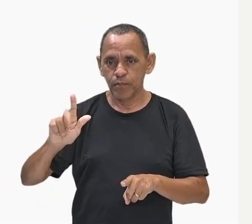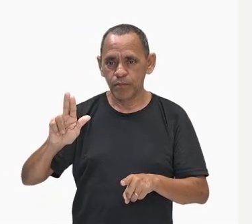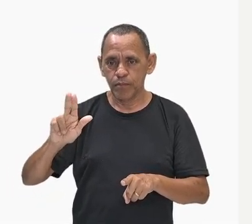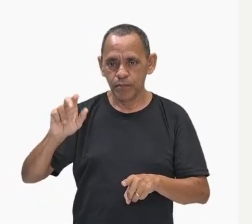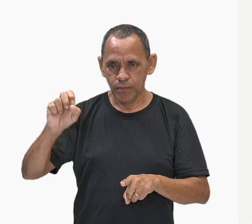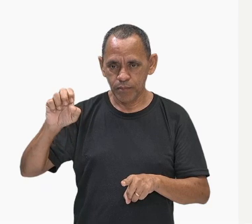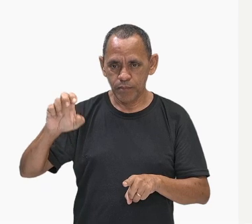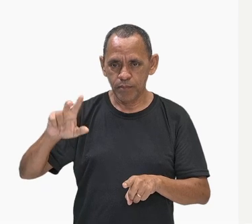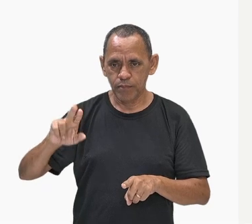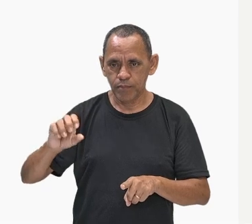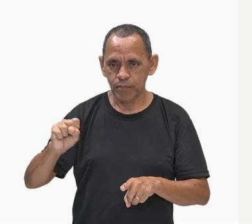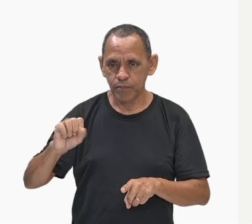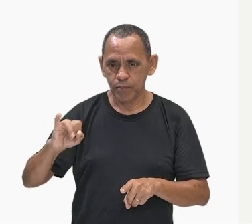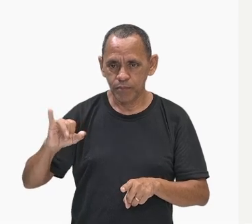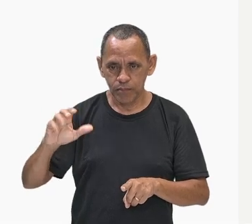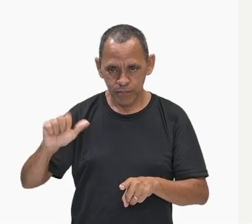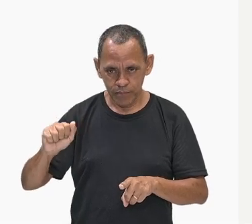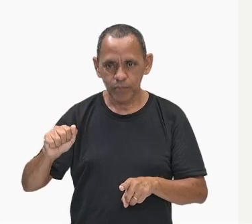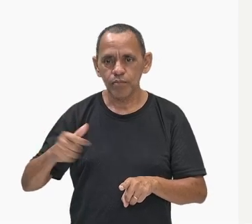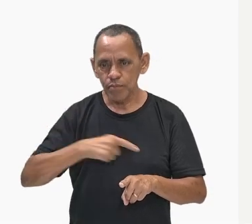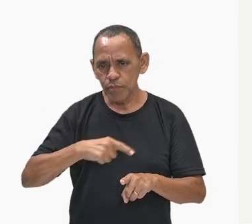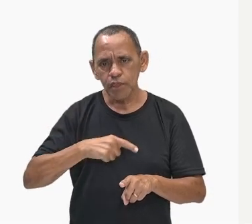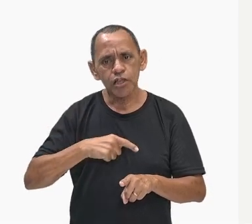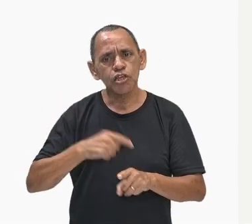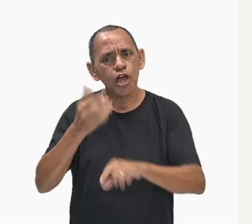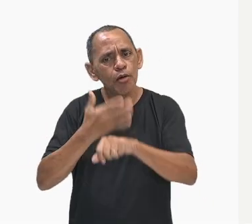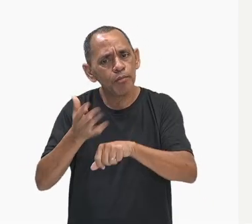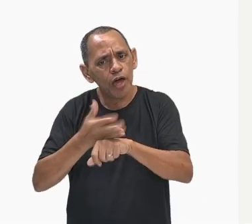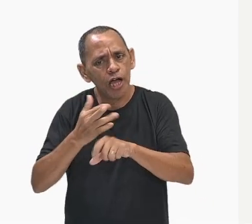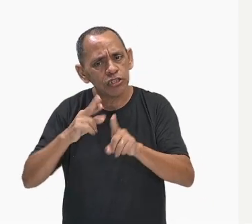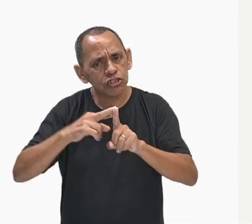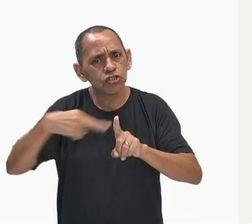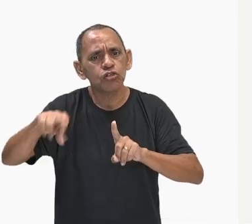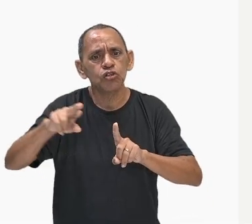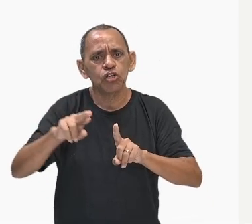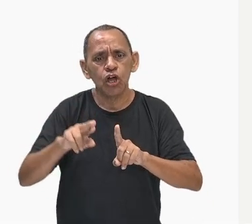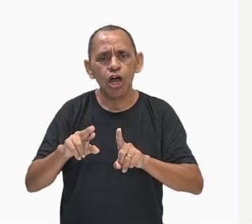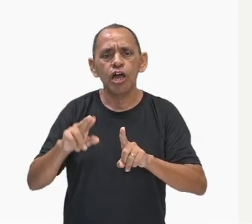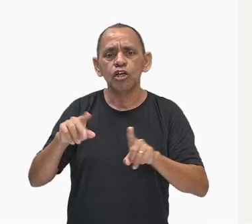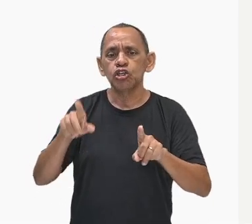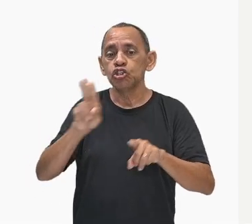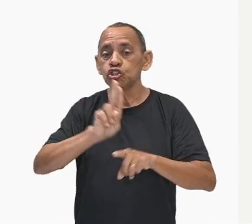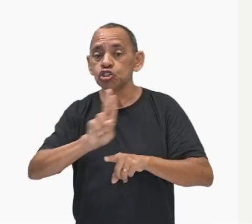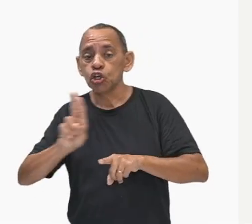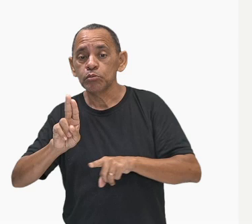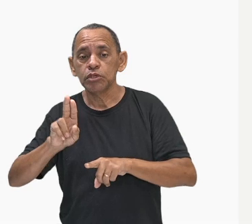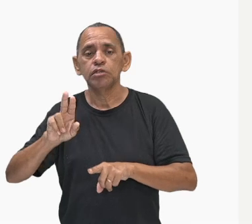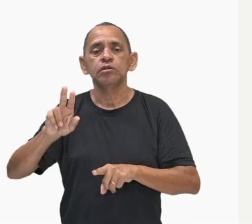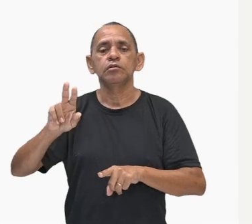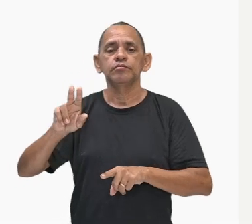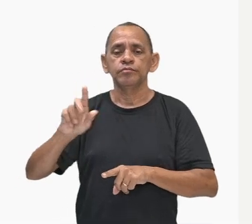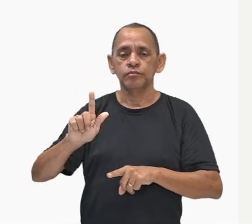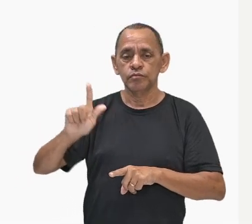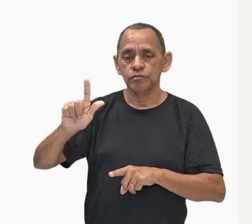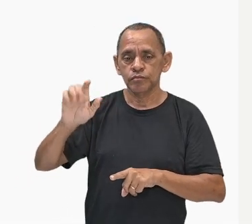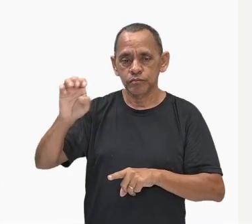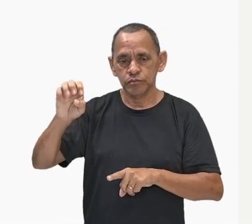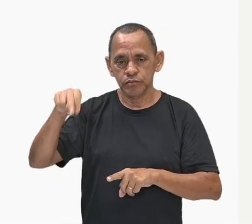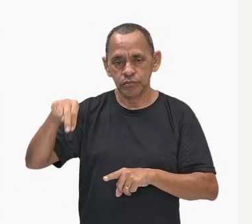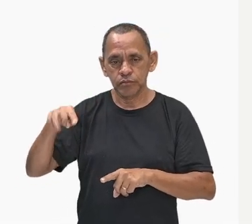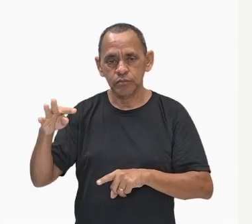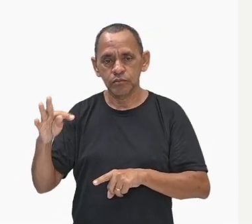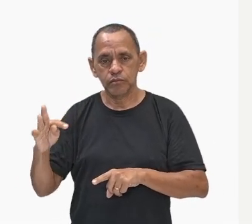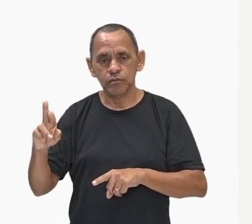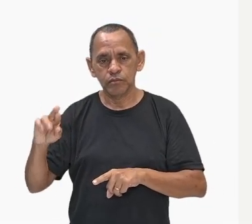enriquecendo com as práticas religiosas, que aqui a gente vai chamar de gentry. Esses dois grupos políticos, galera,